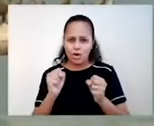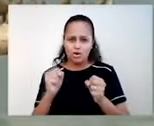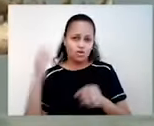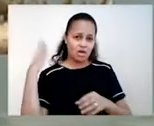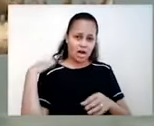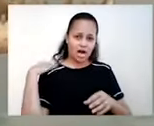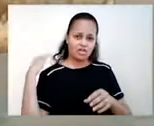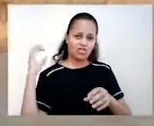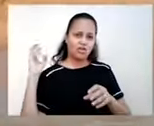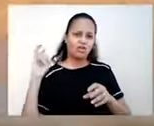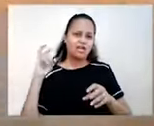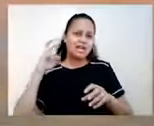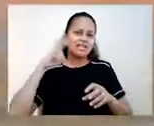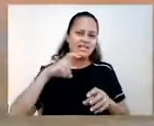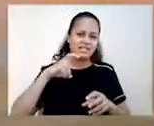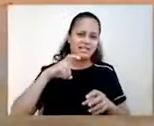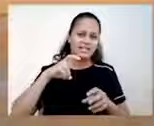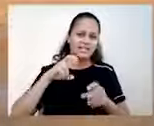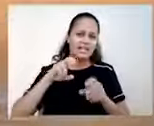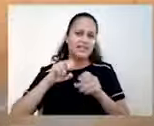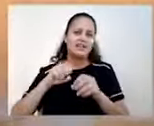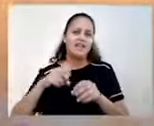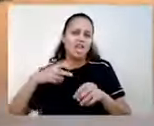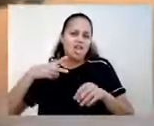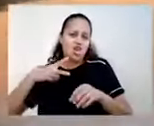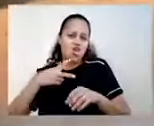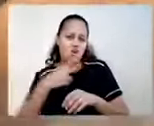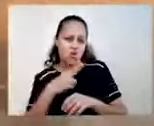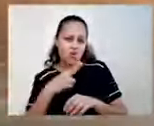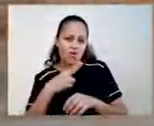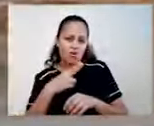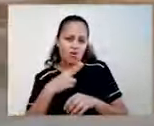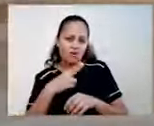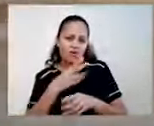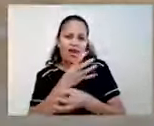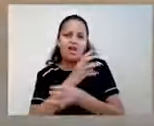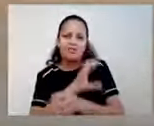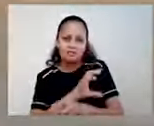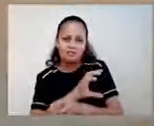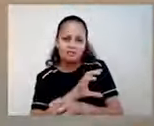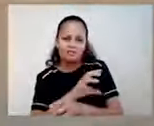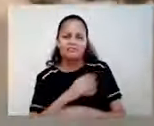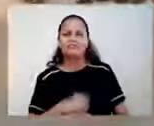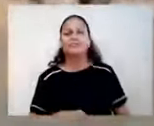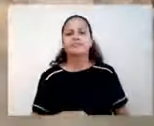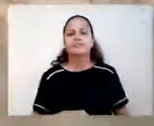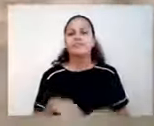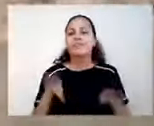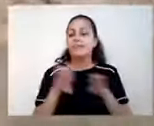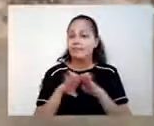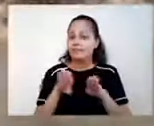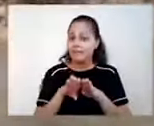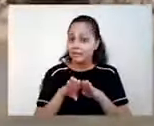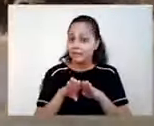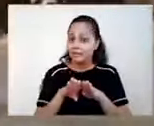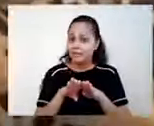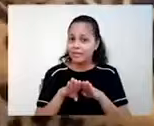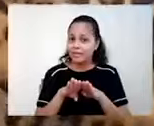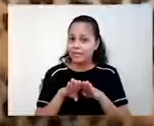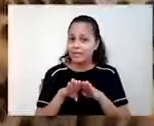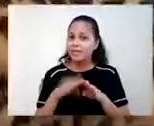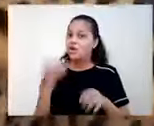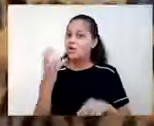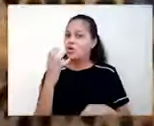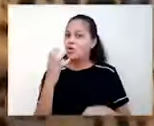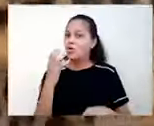pular nas costas do animal e cortar as vértebras cervicais, imobilizando o bicho. Ela também pode